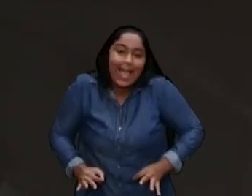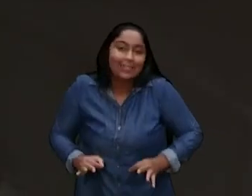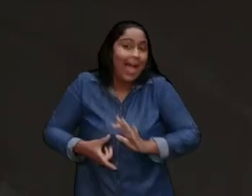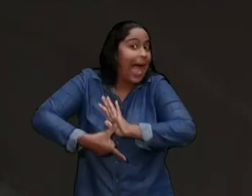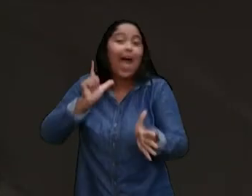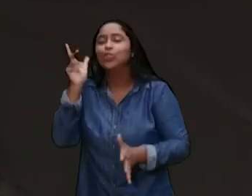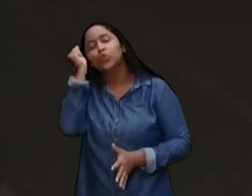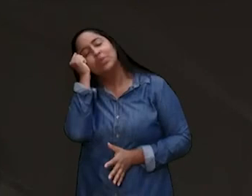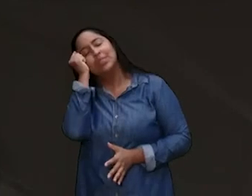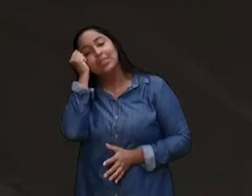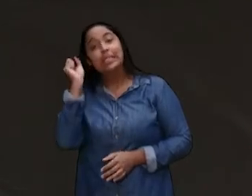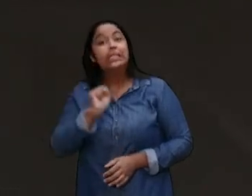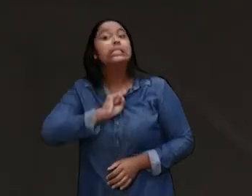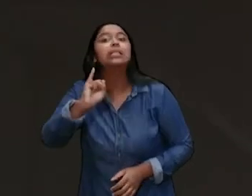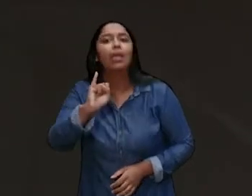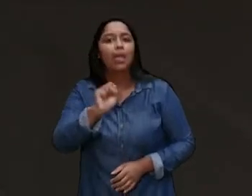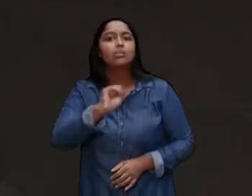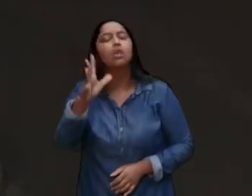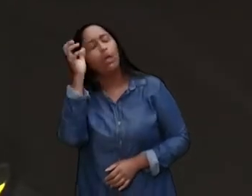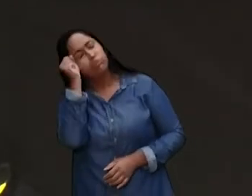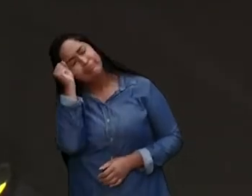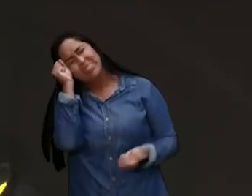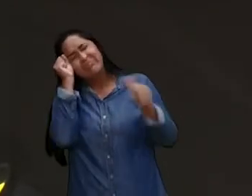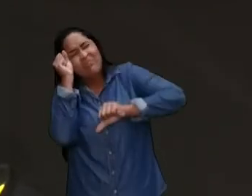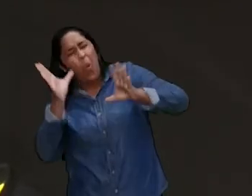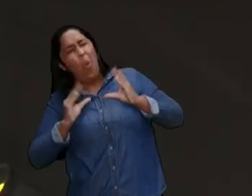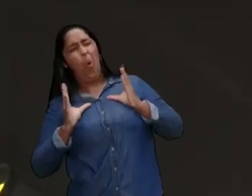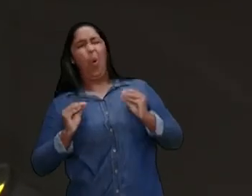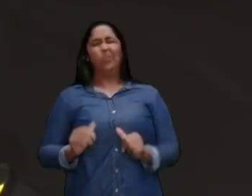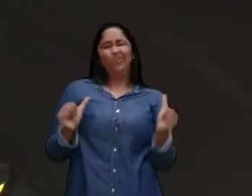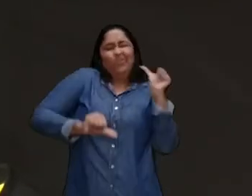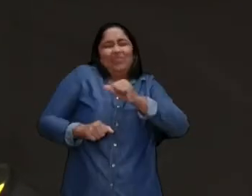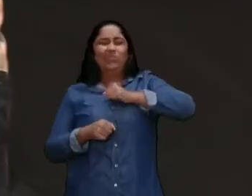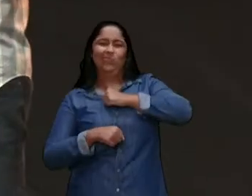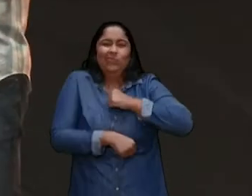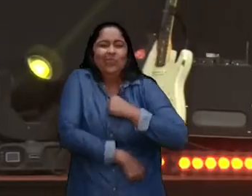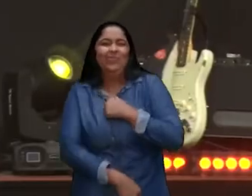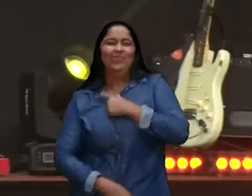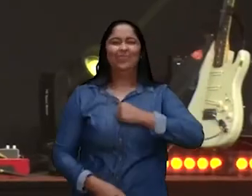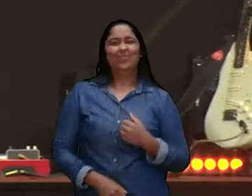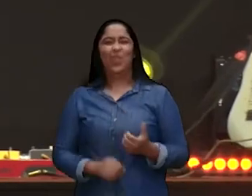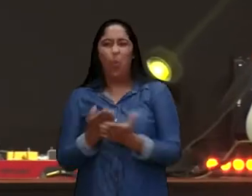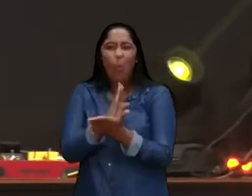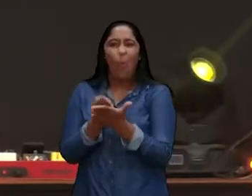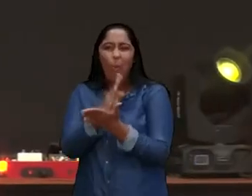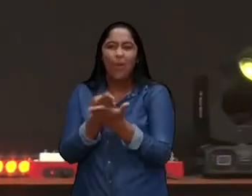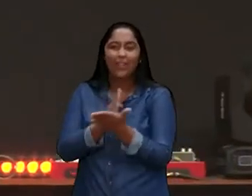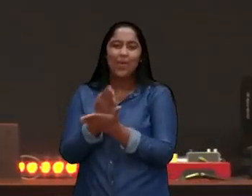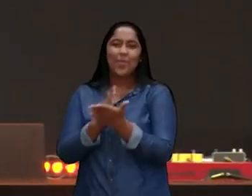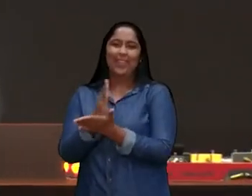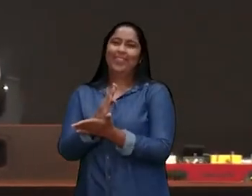senão a posição fica desconfortável se não dói problema de e é uma coisa horrível essa